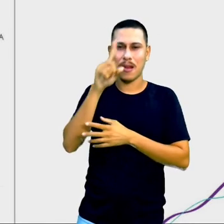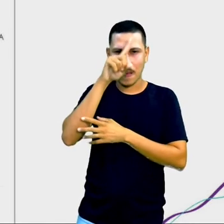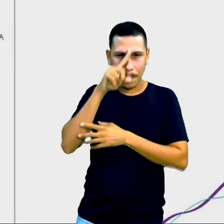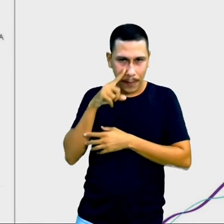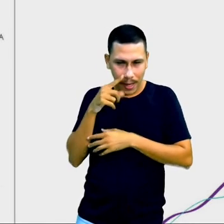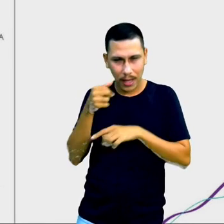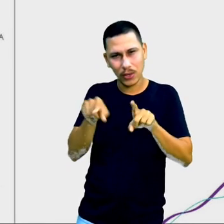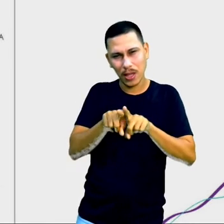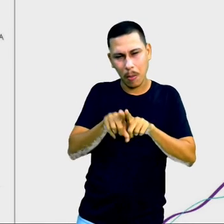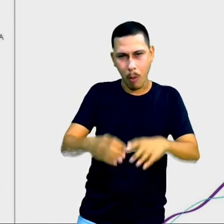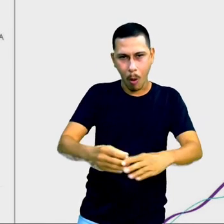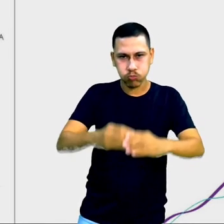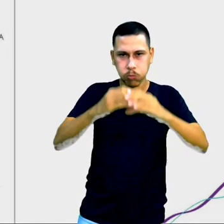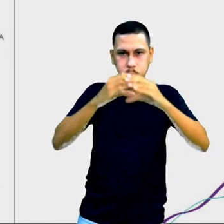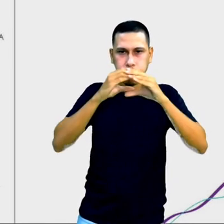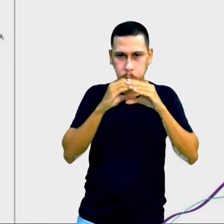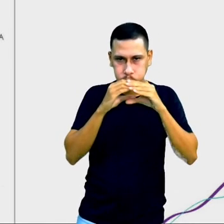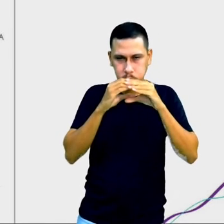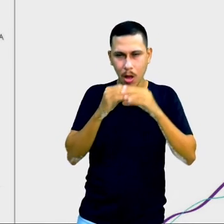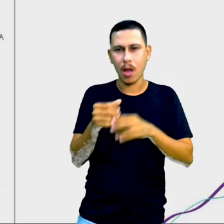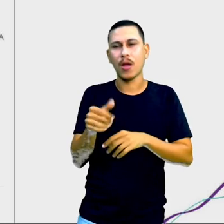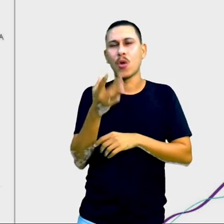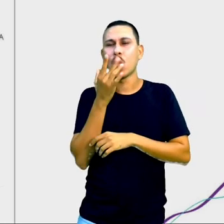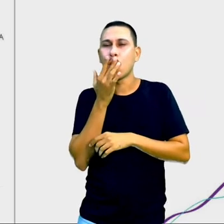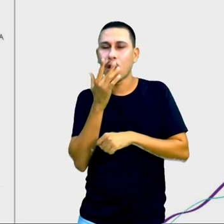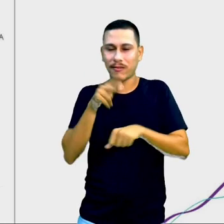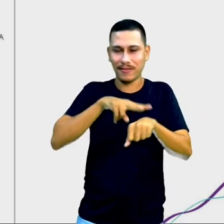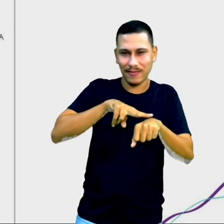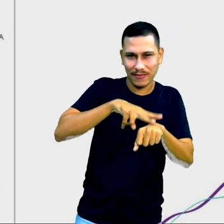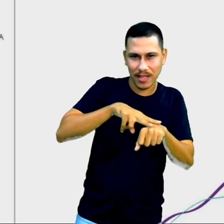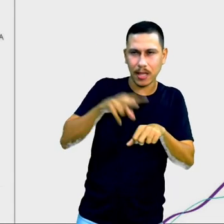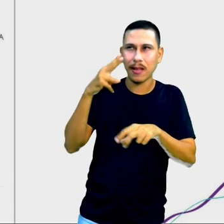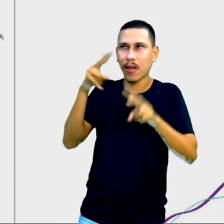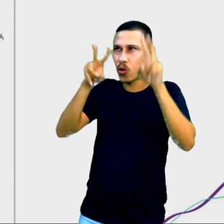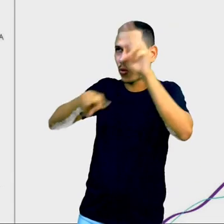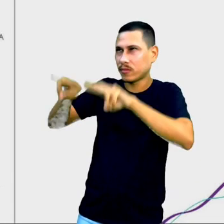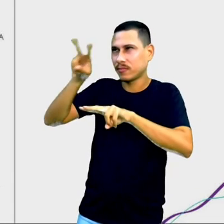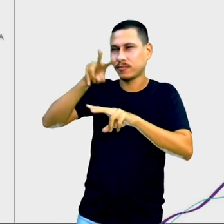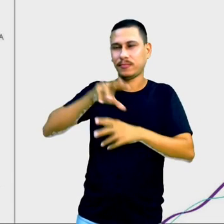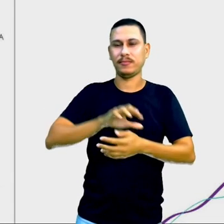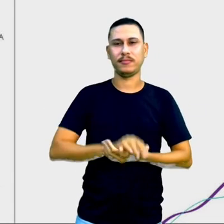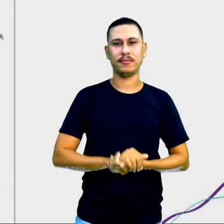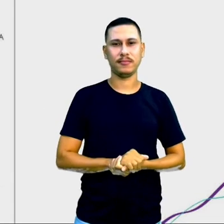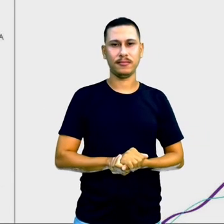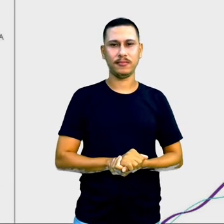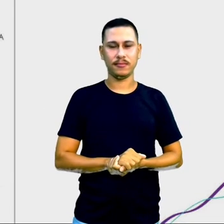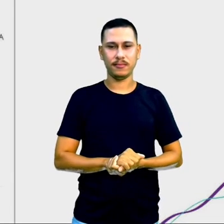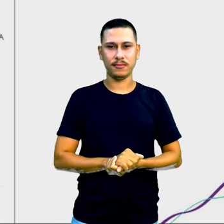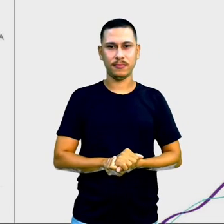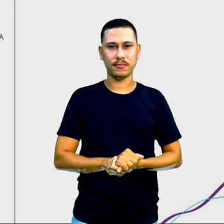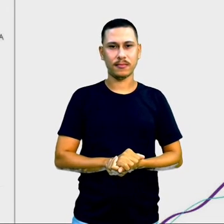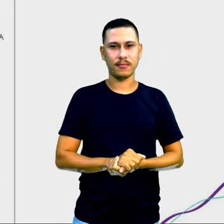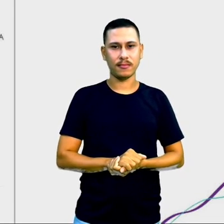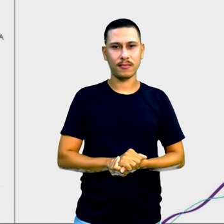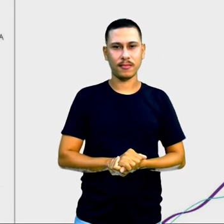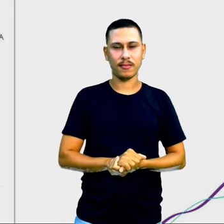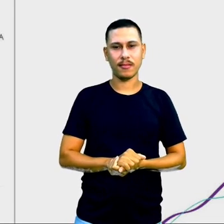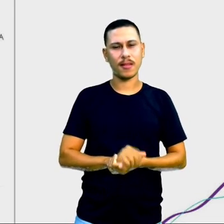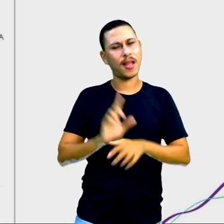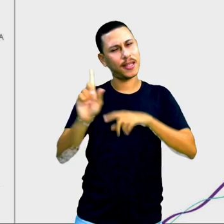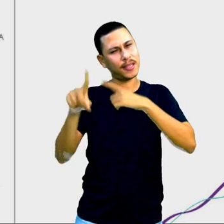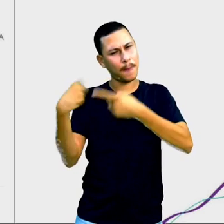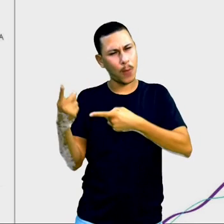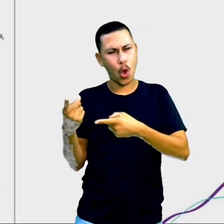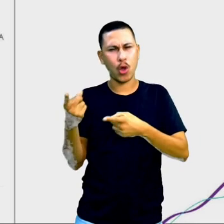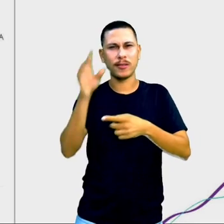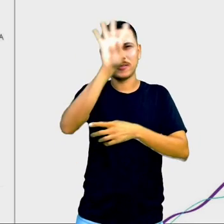e hambúrguer, que está pintado de verde. Observem bastante. E depois, vocês irão